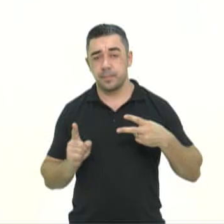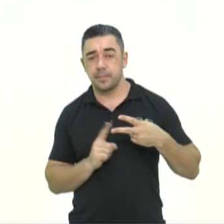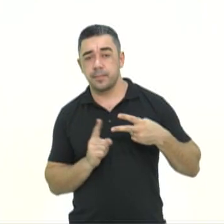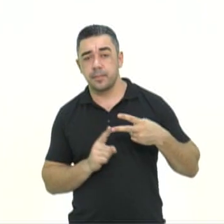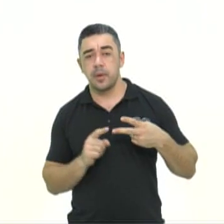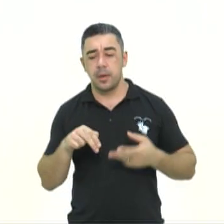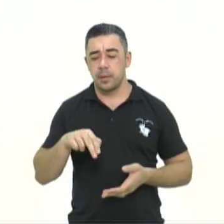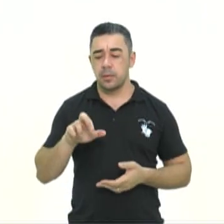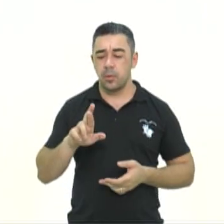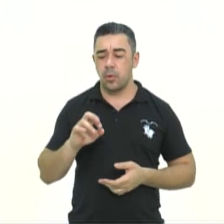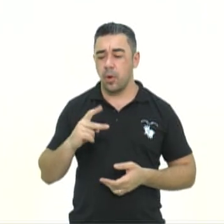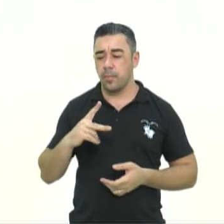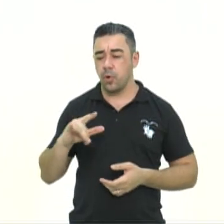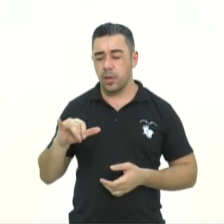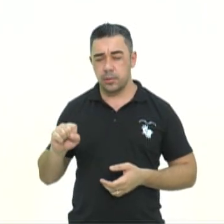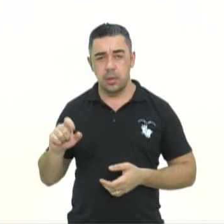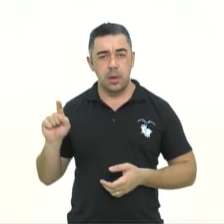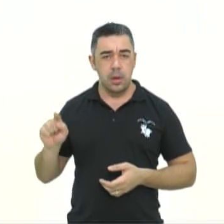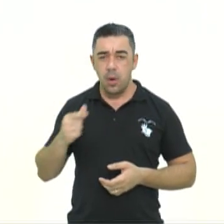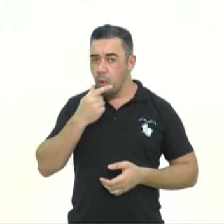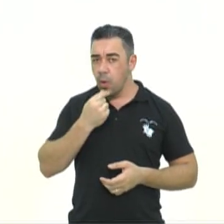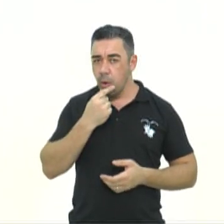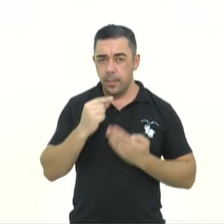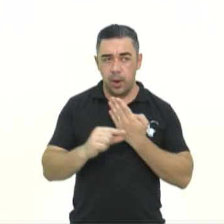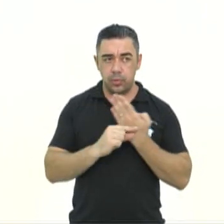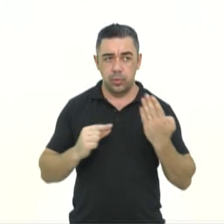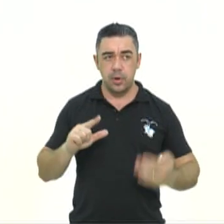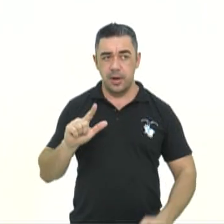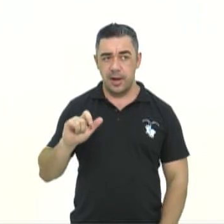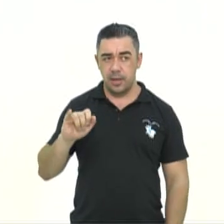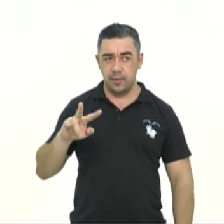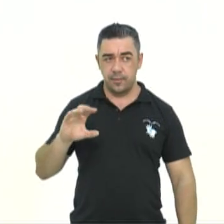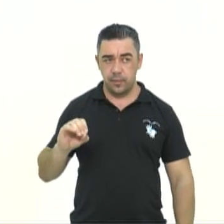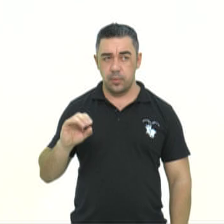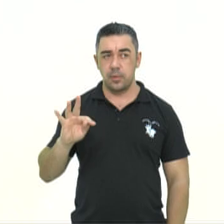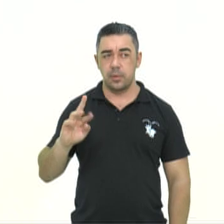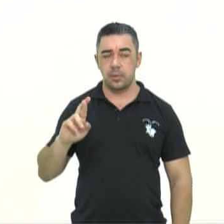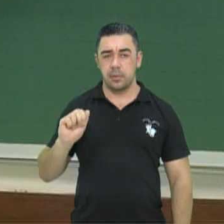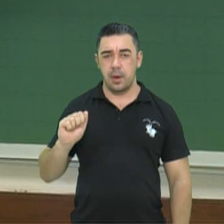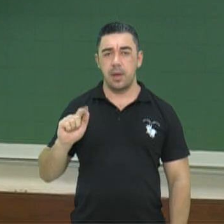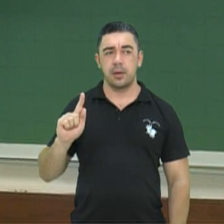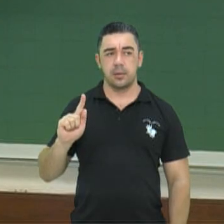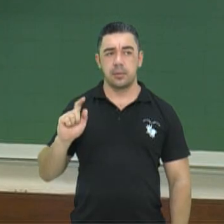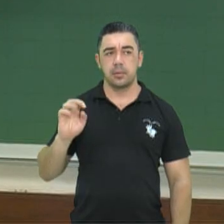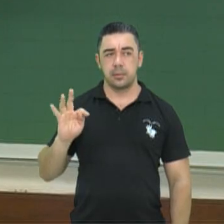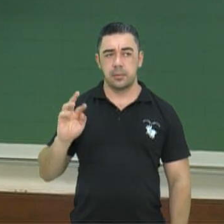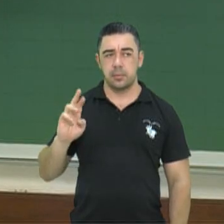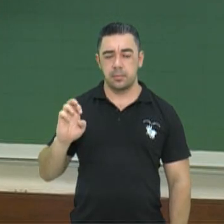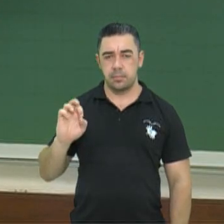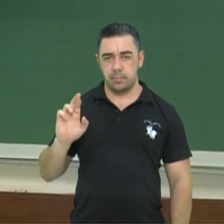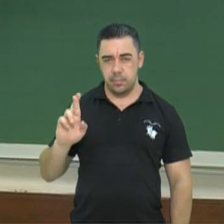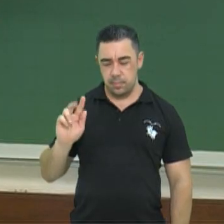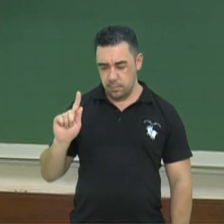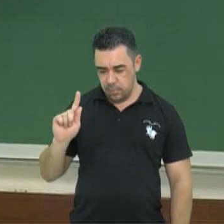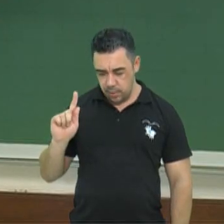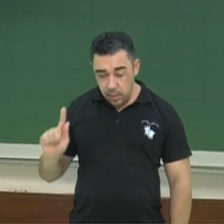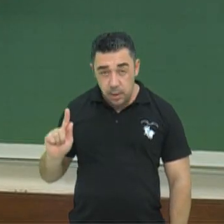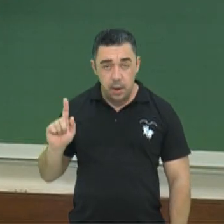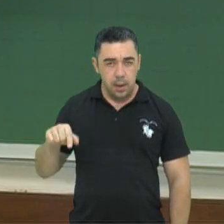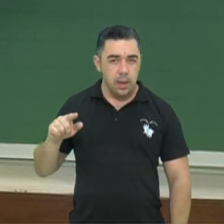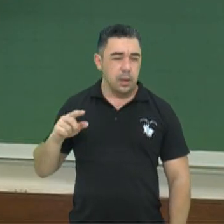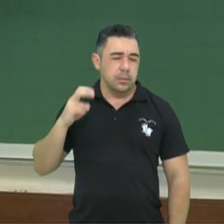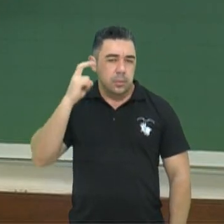sobre a Neurópolis, né, uma obra de Livio Trachtenberg. Então, nós vimos aí essa ideia dele de juntar músicos diferentes, de